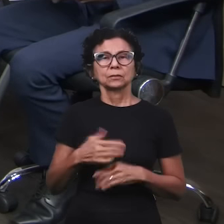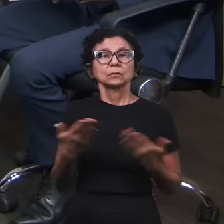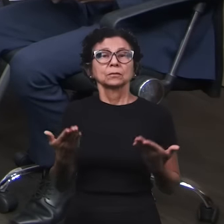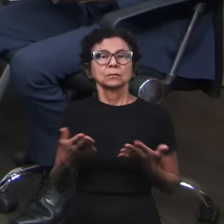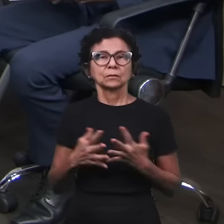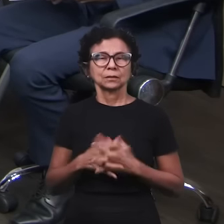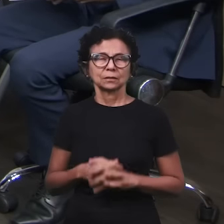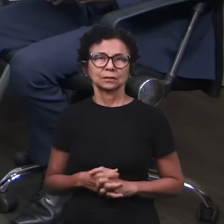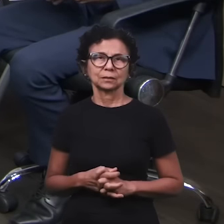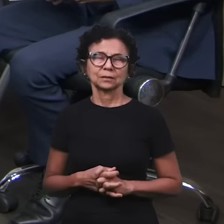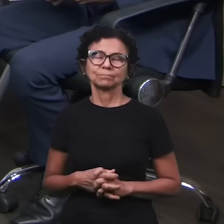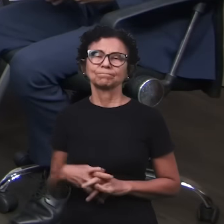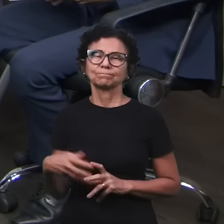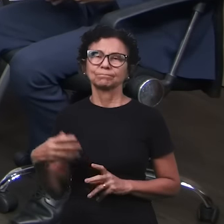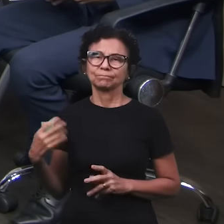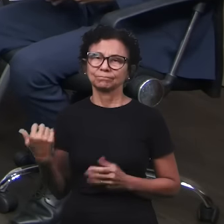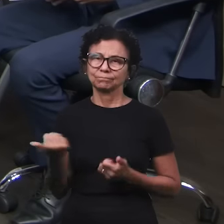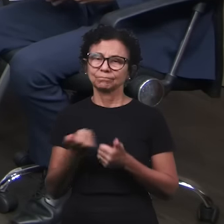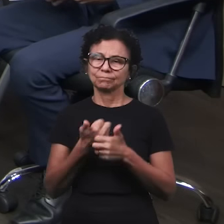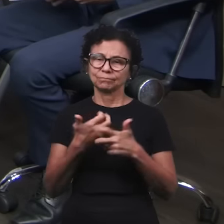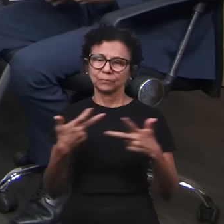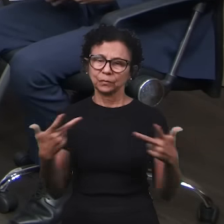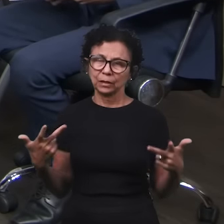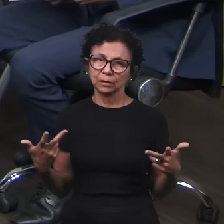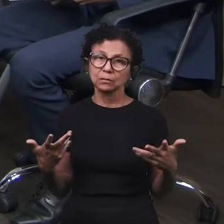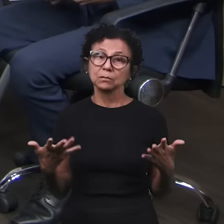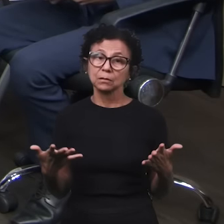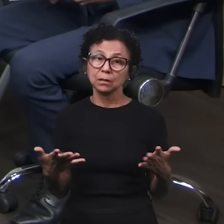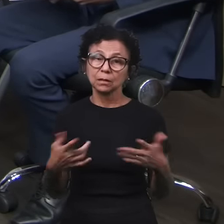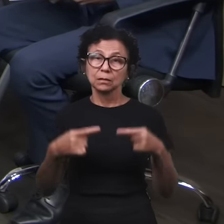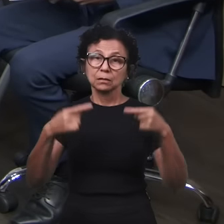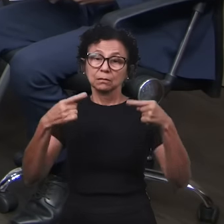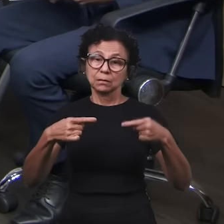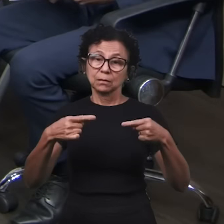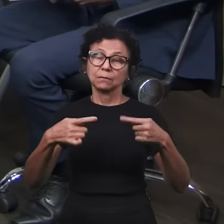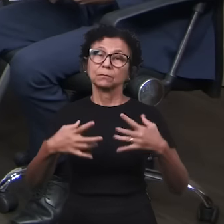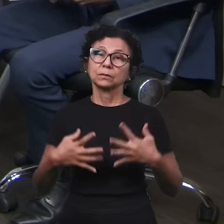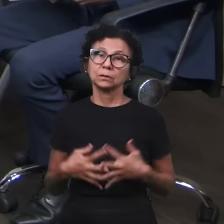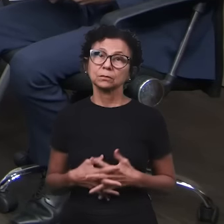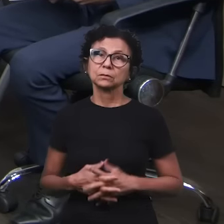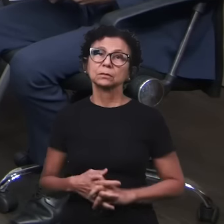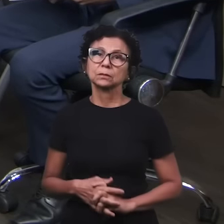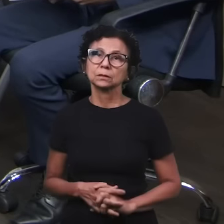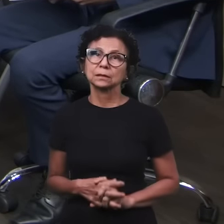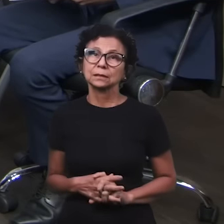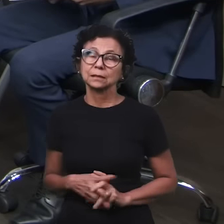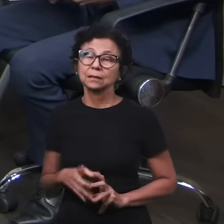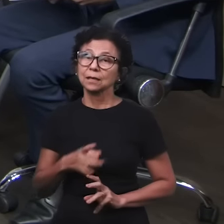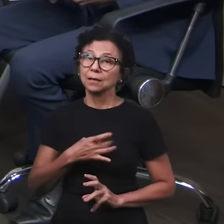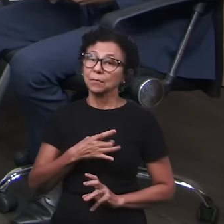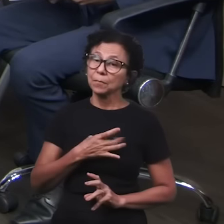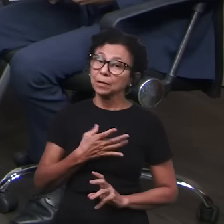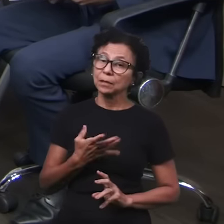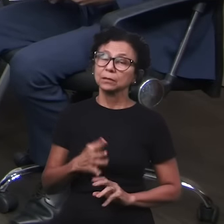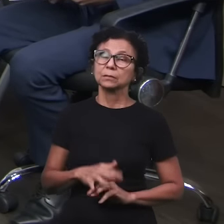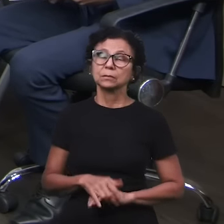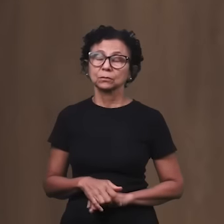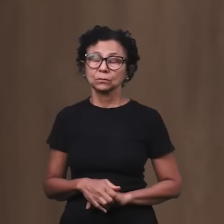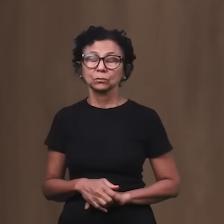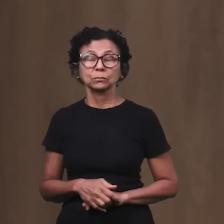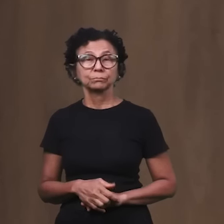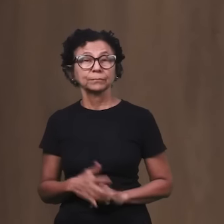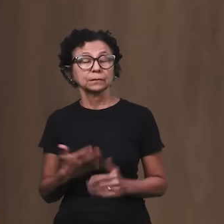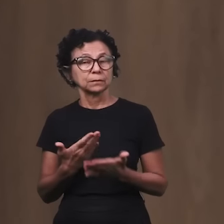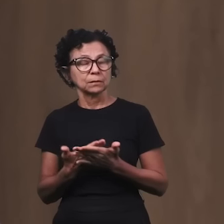São muitos os desafios, né? Quer ver? Um dos desafios é exatamente esse esmero e essa dedicação para